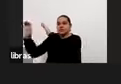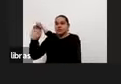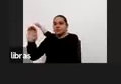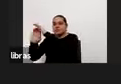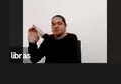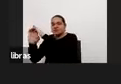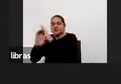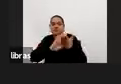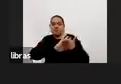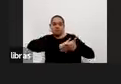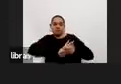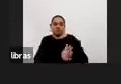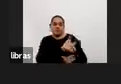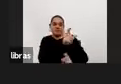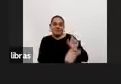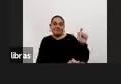né?